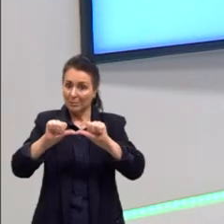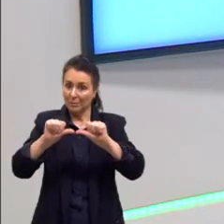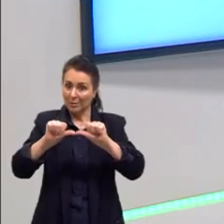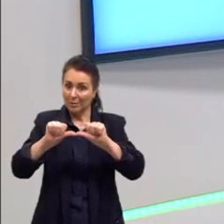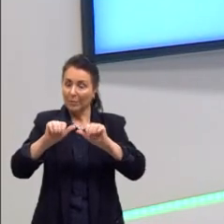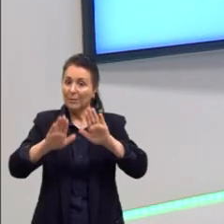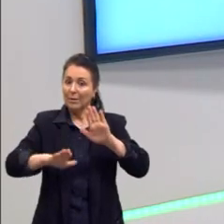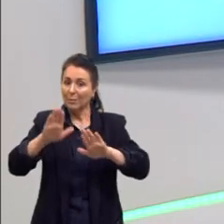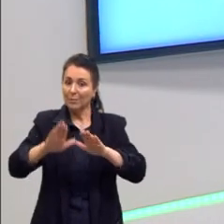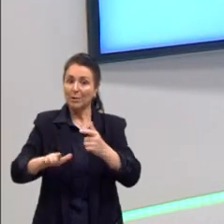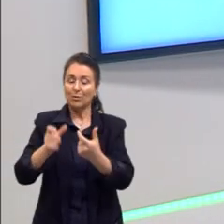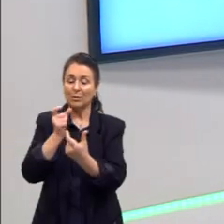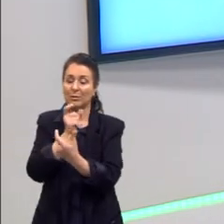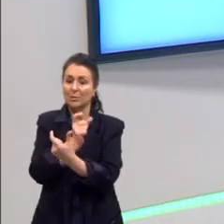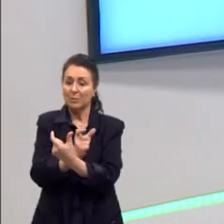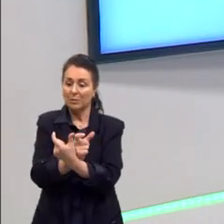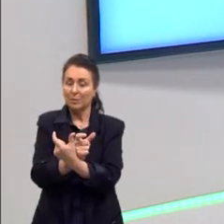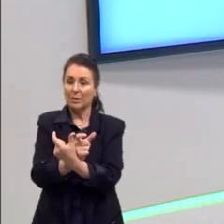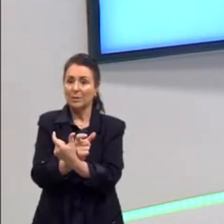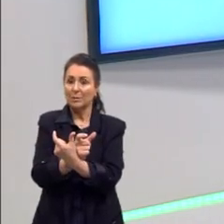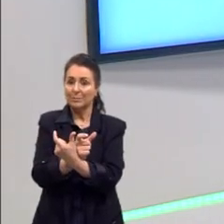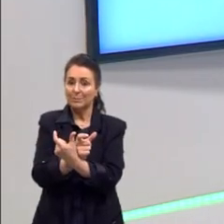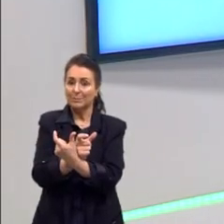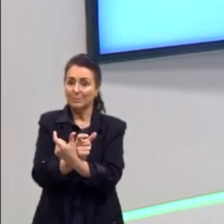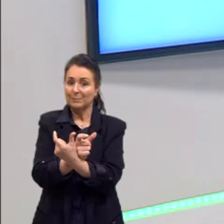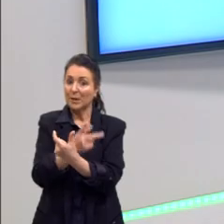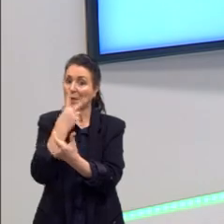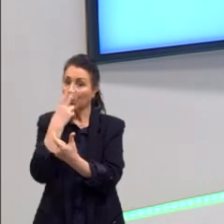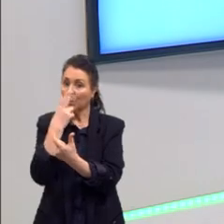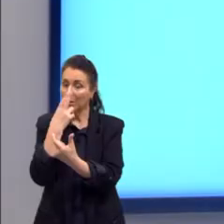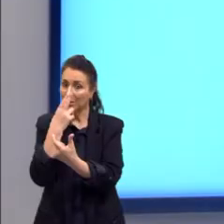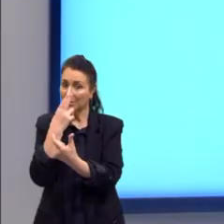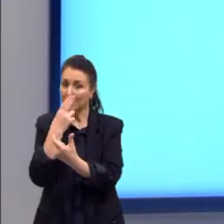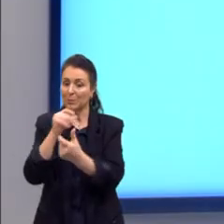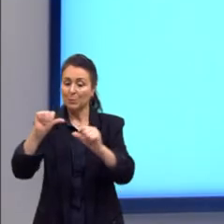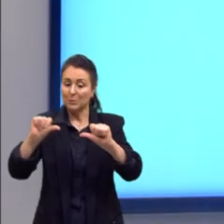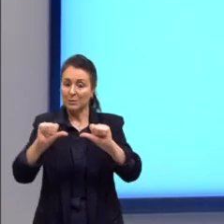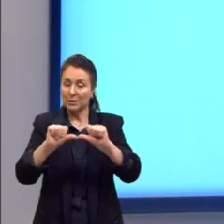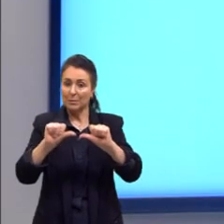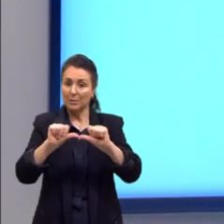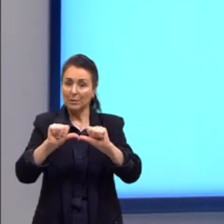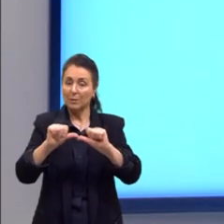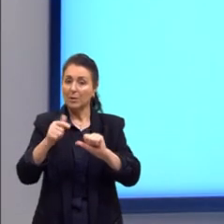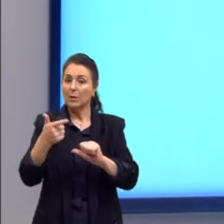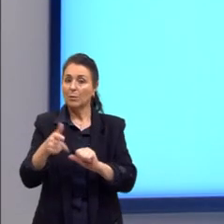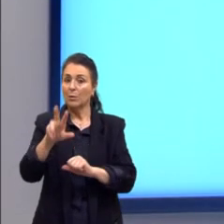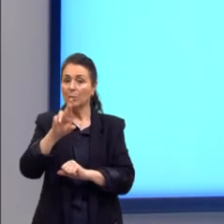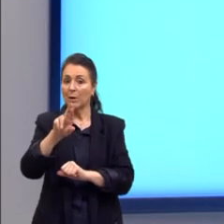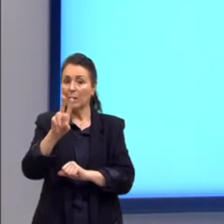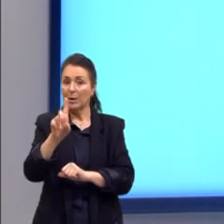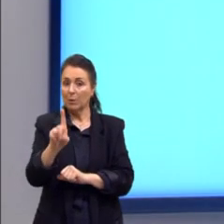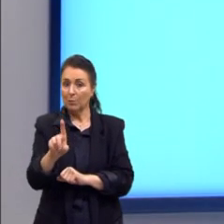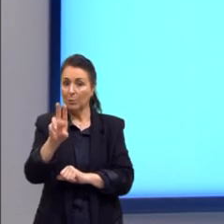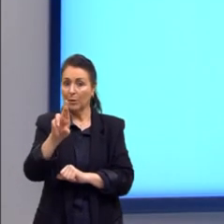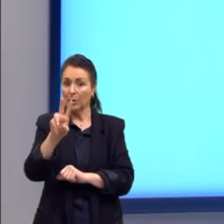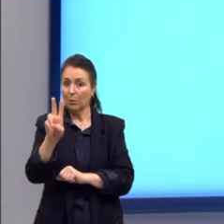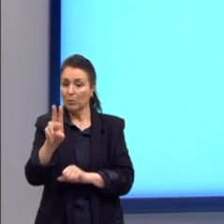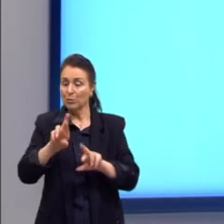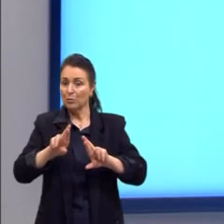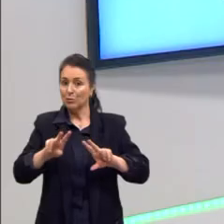seja Elas têm esses radicais R1 e R2 iguais quando são simétricas e quando eu tenho esse R1 r-2